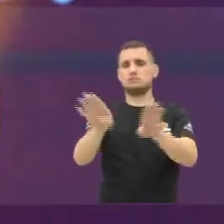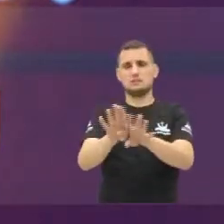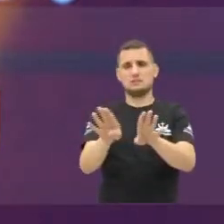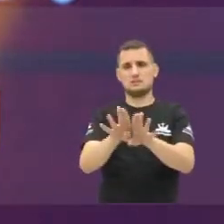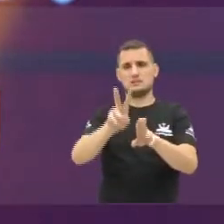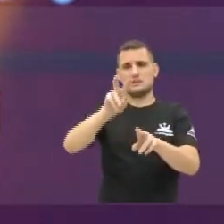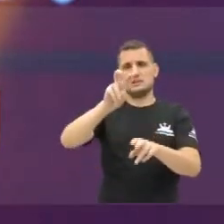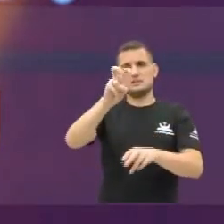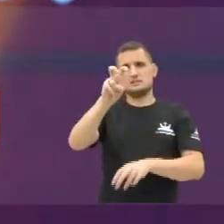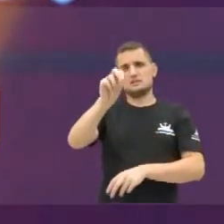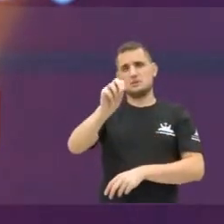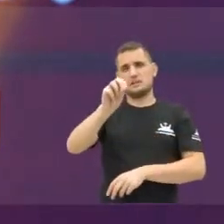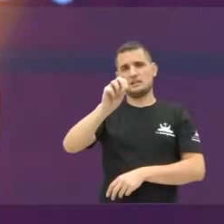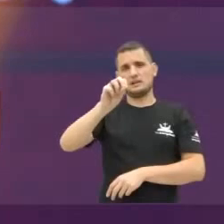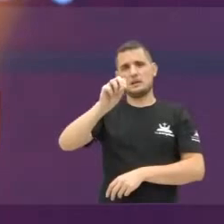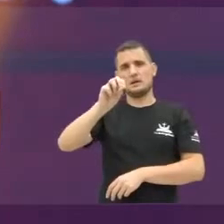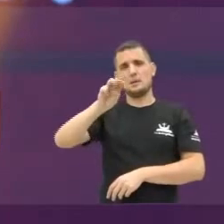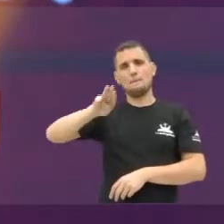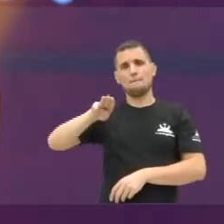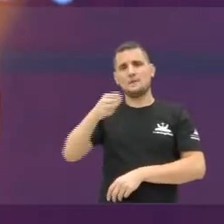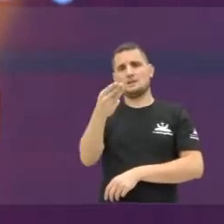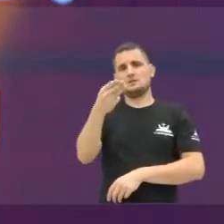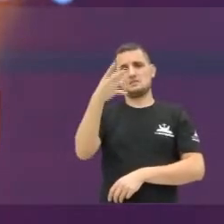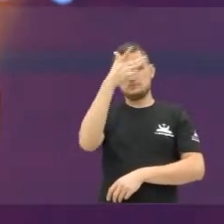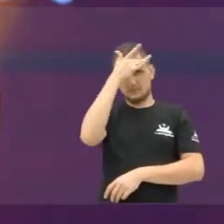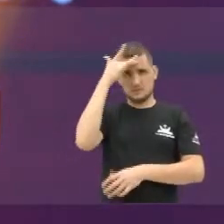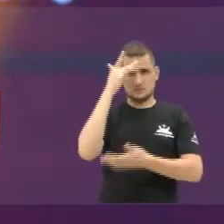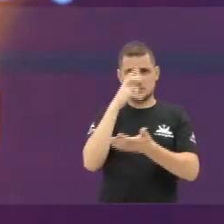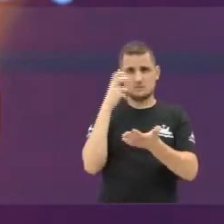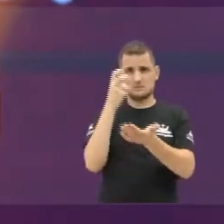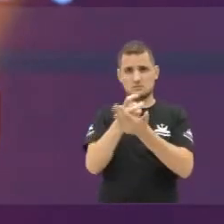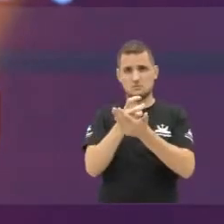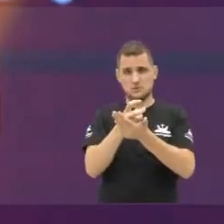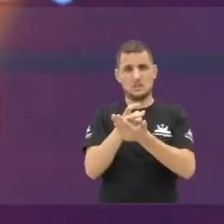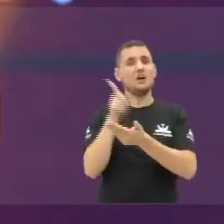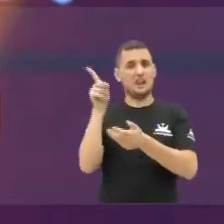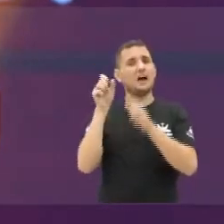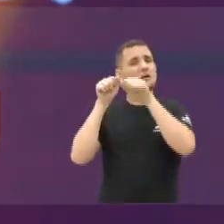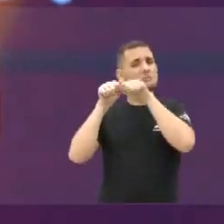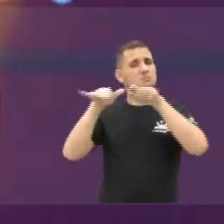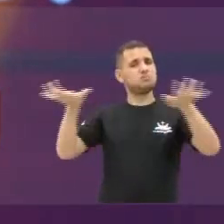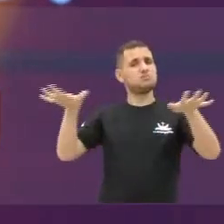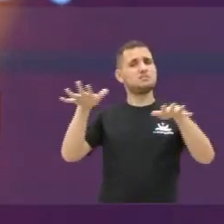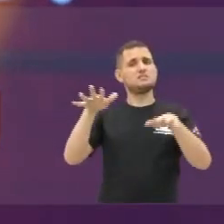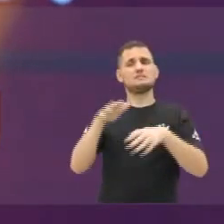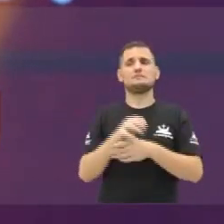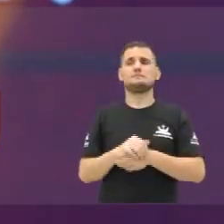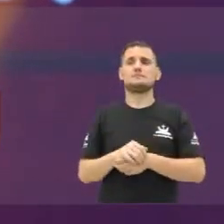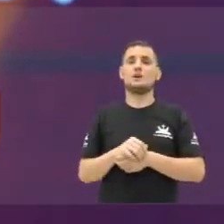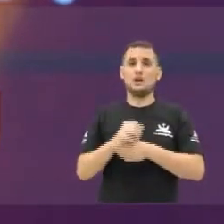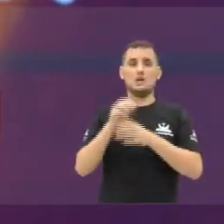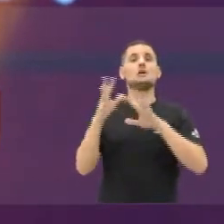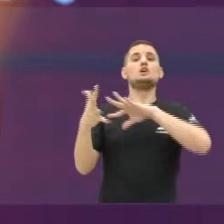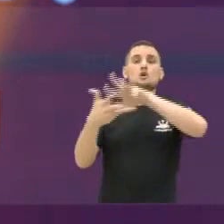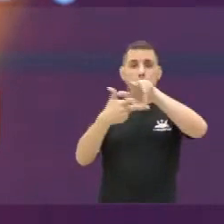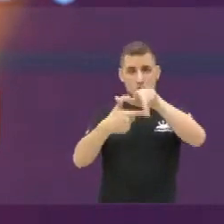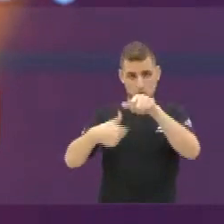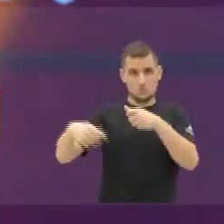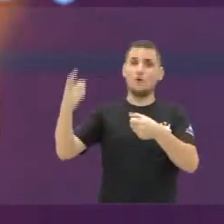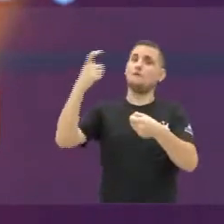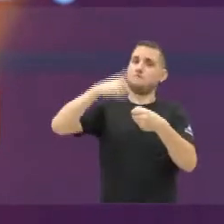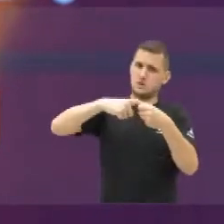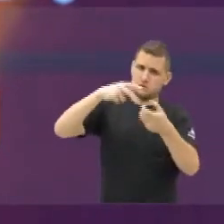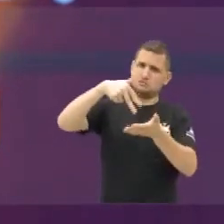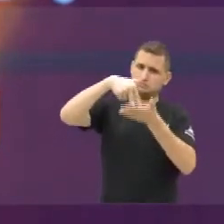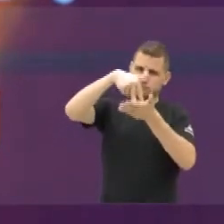50 milhões morreram aquela terrível pandemia, e o mundo se ergueu.